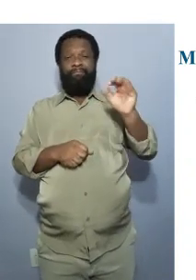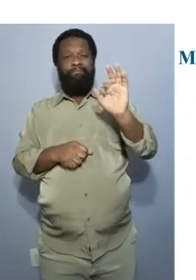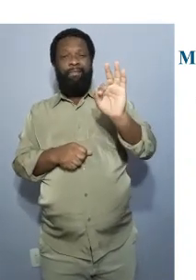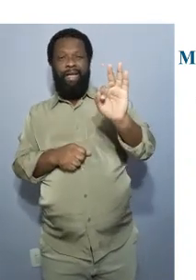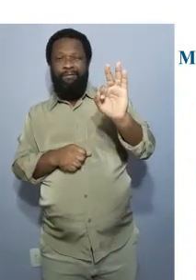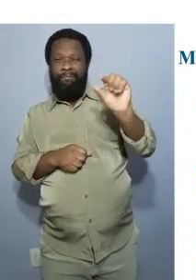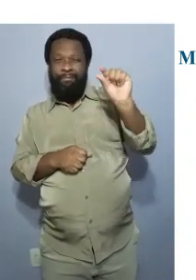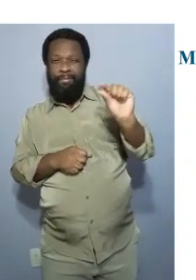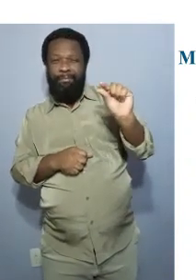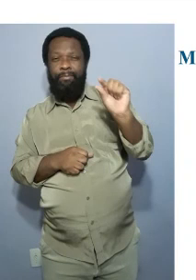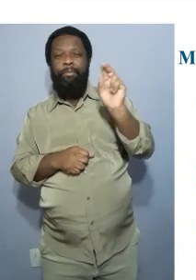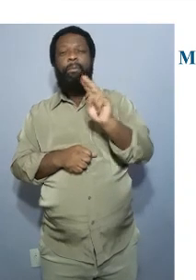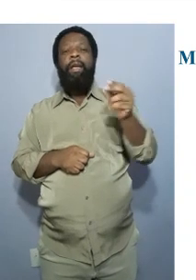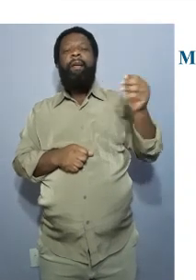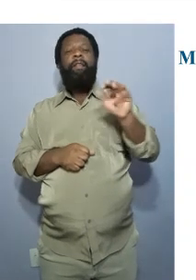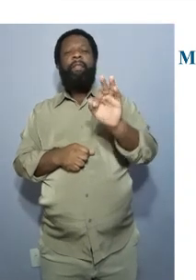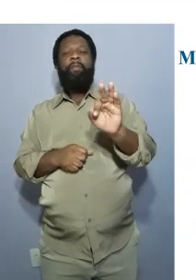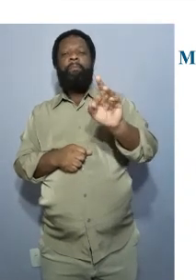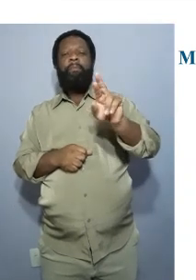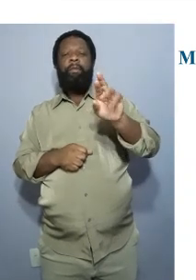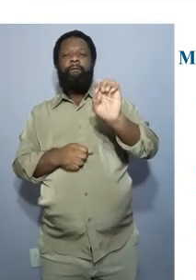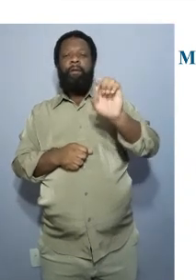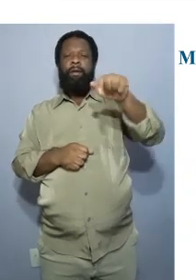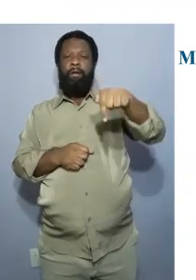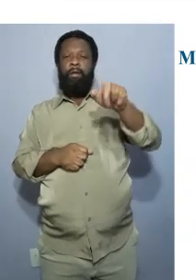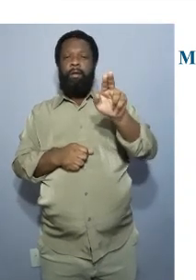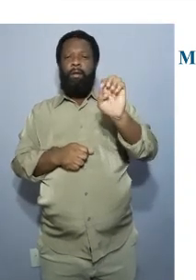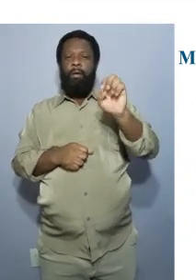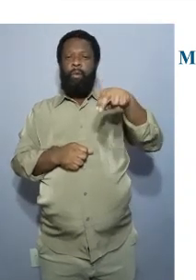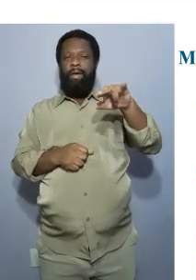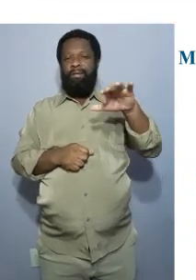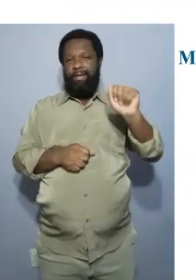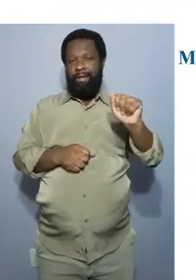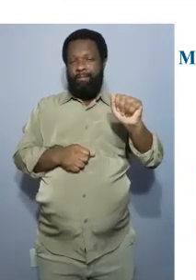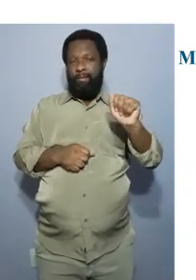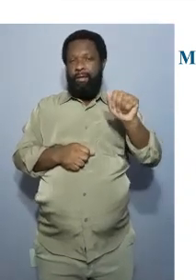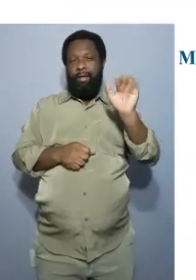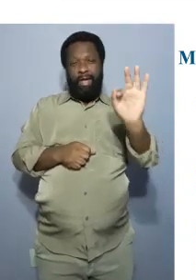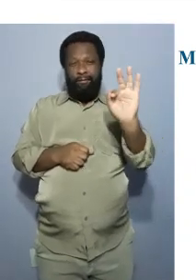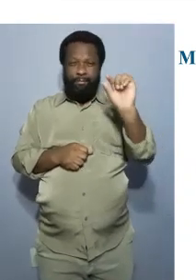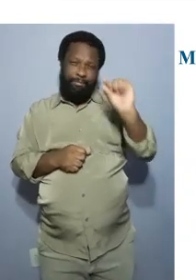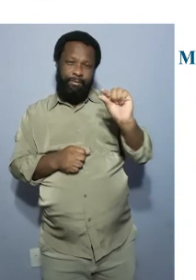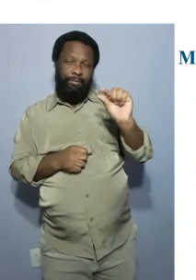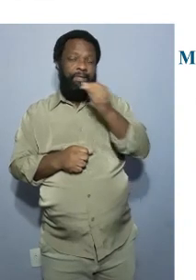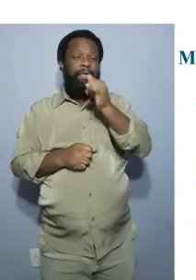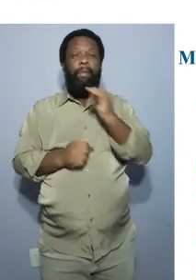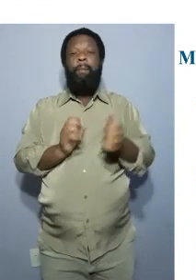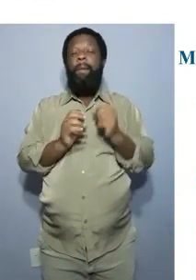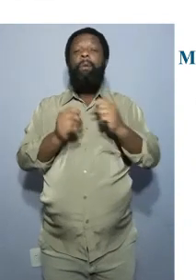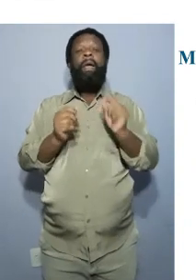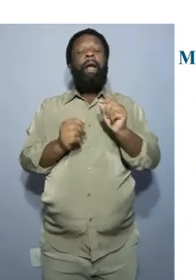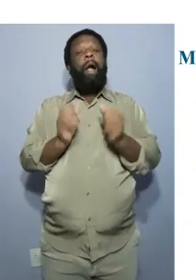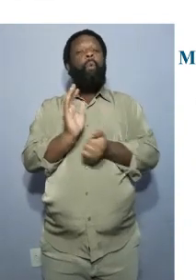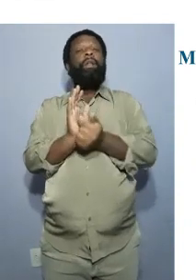Fzinho. Então, a frequência, em vez de pensar no período que você leva, no tempo que você leva para realizar um ciclo, vamos pensar na